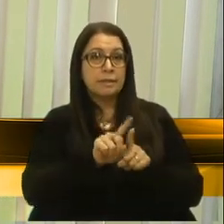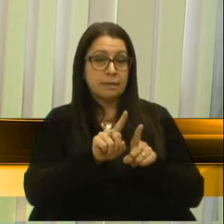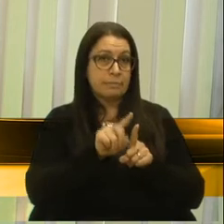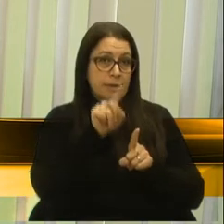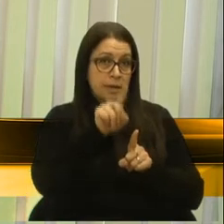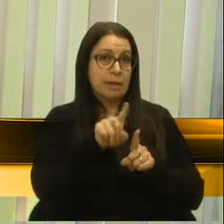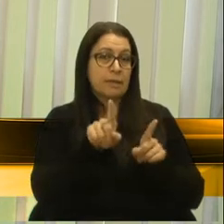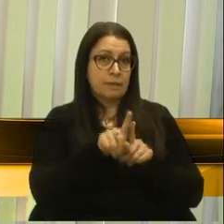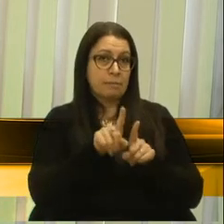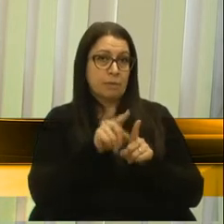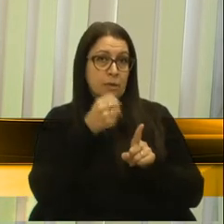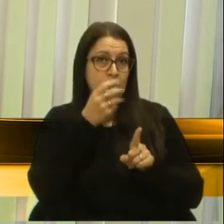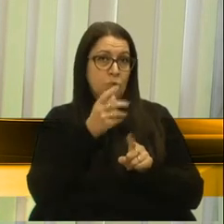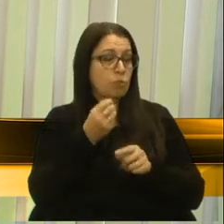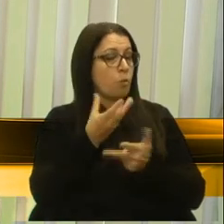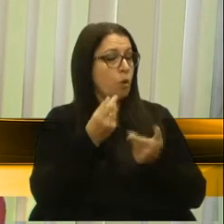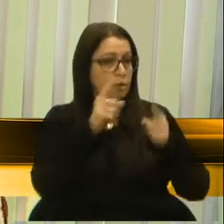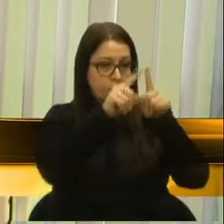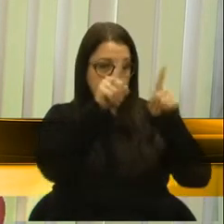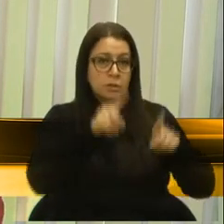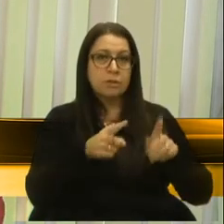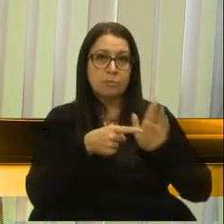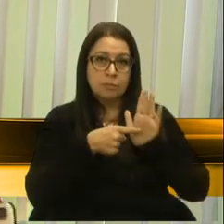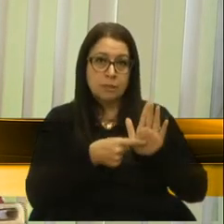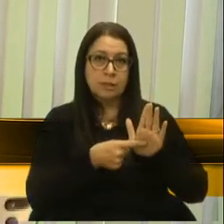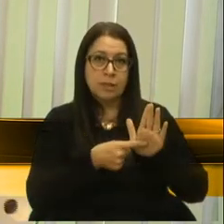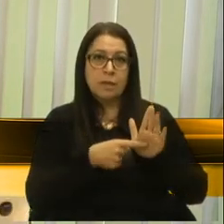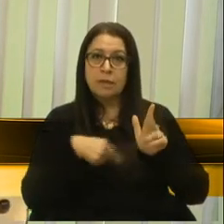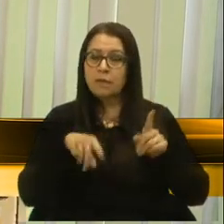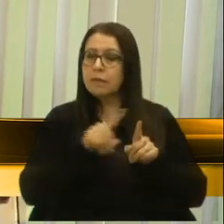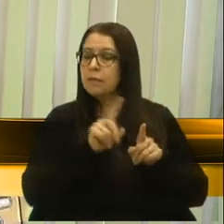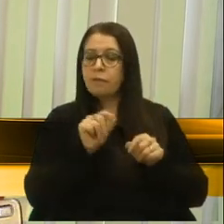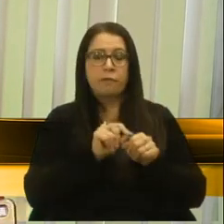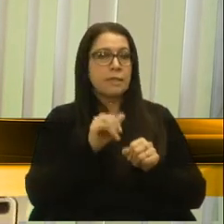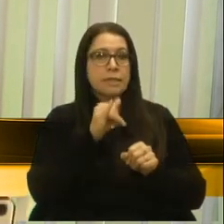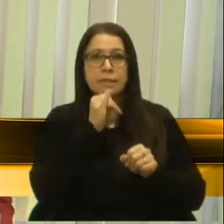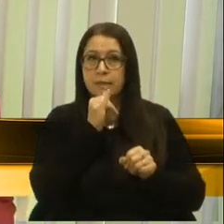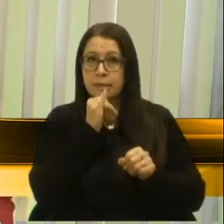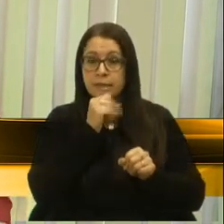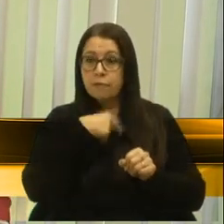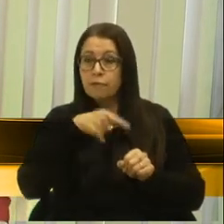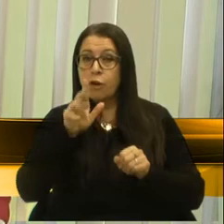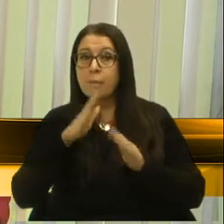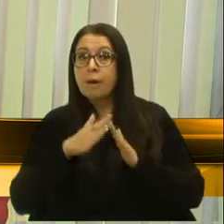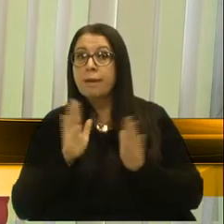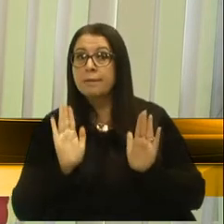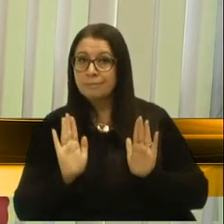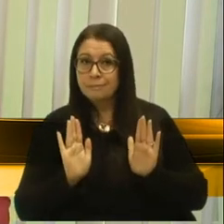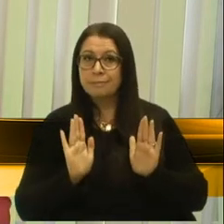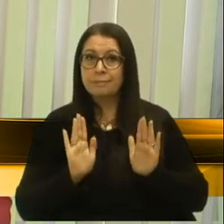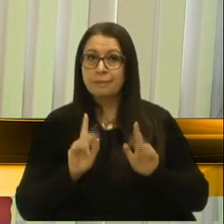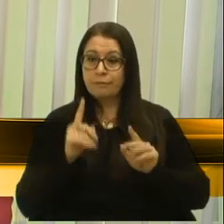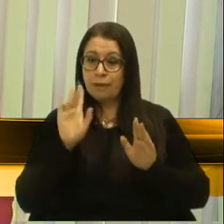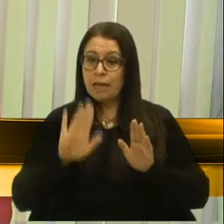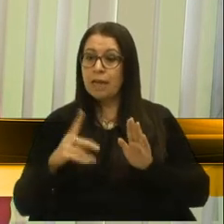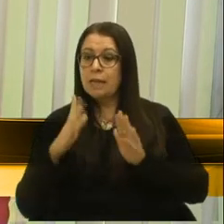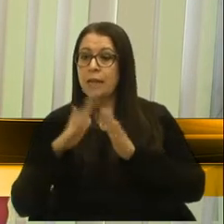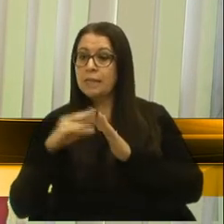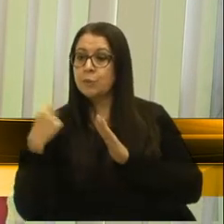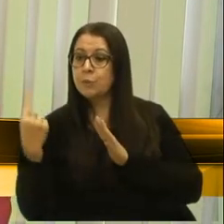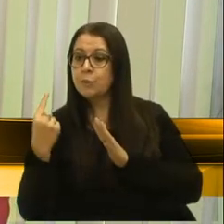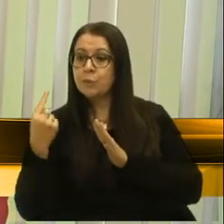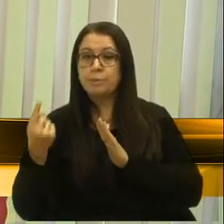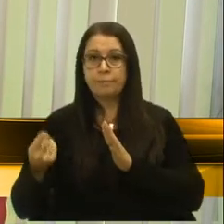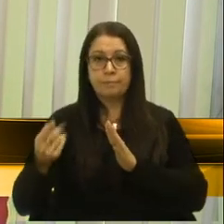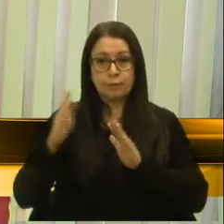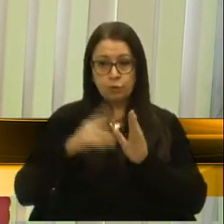a gente tem relatos de vários funcionários que apresentaram sintomas, que não foram feitos testes e que foram para casa fazer isolamento. E a gente sabe